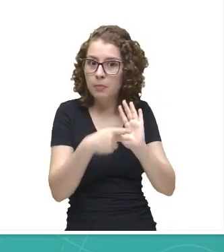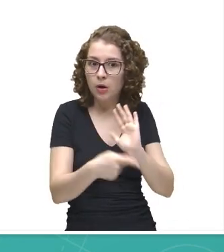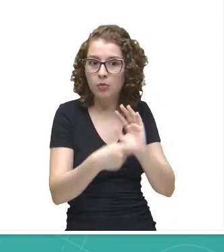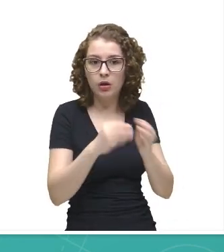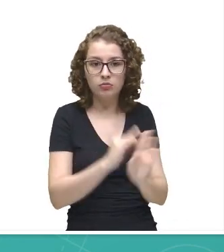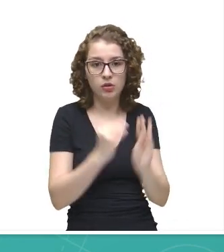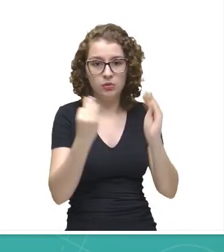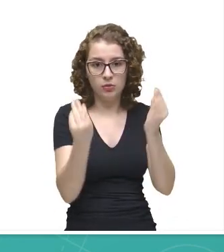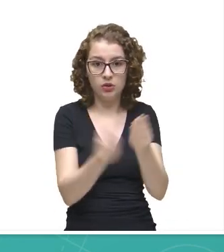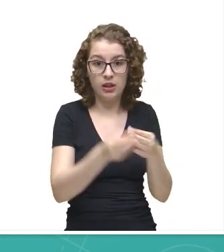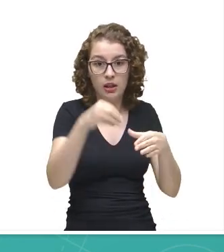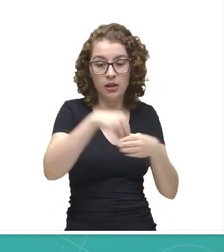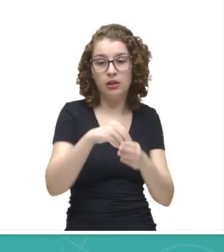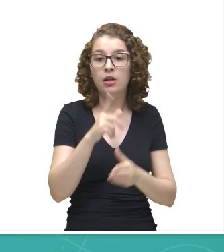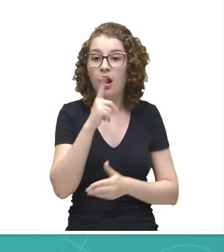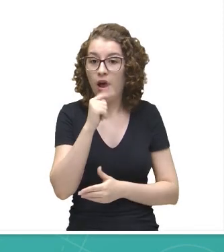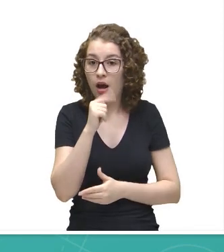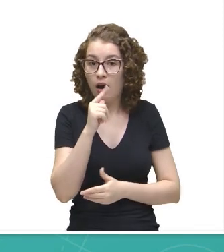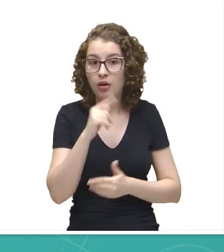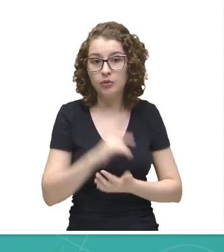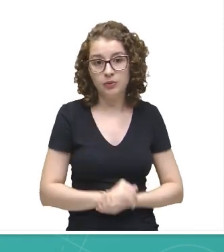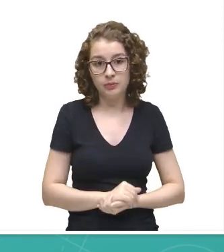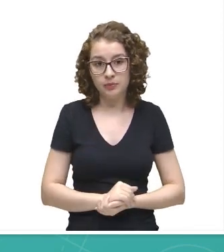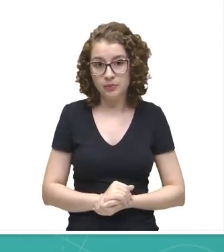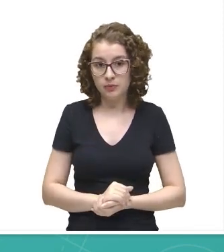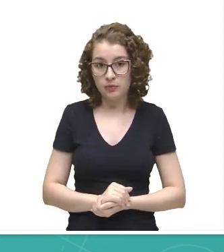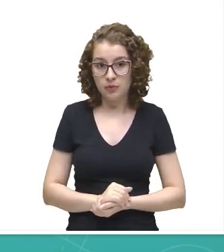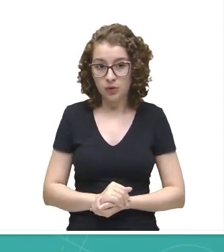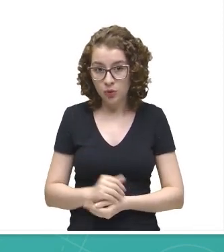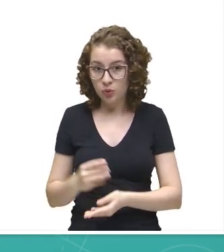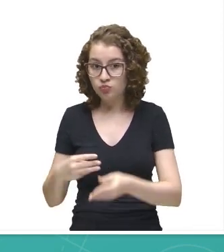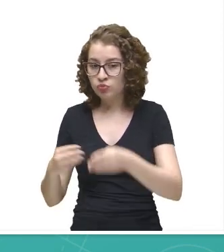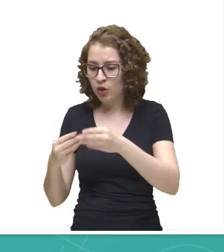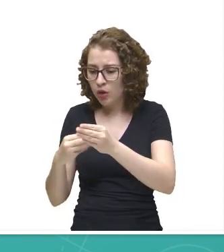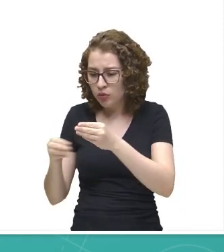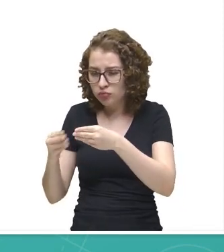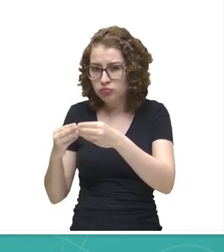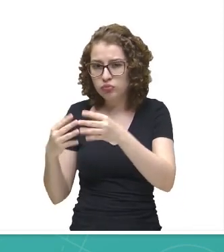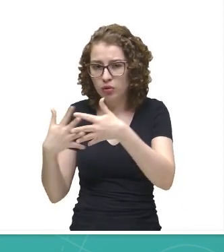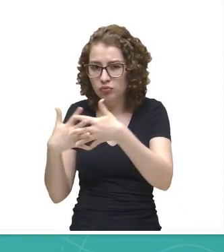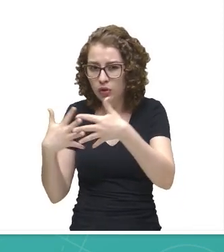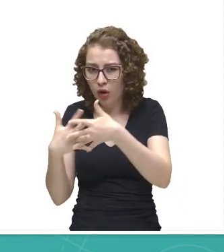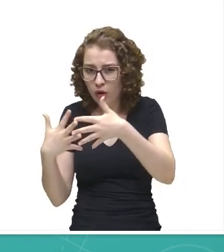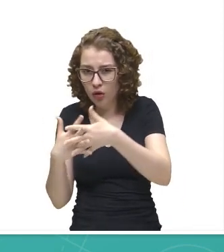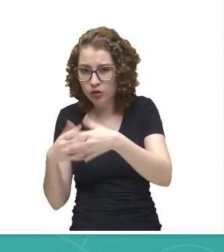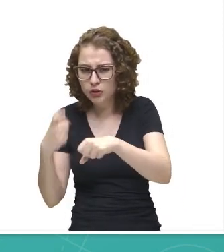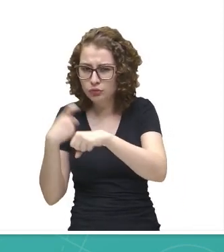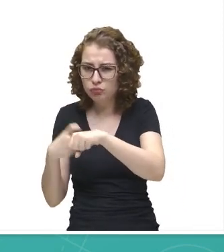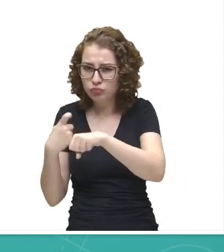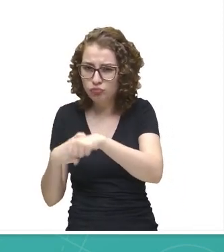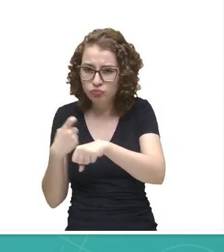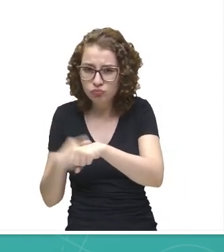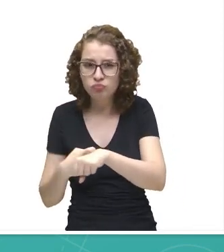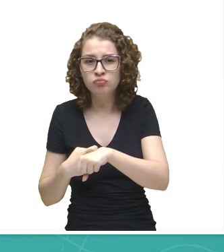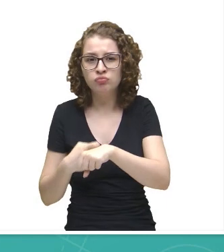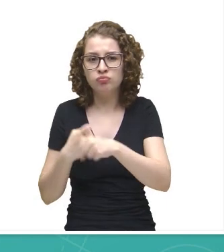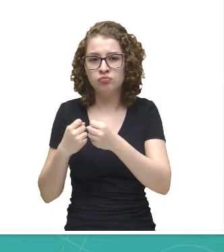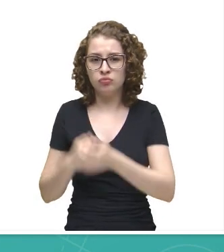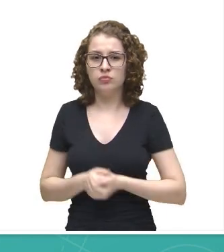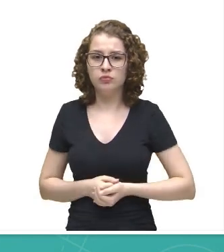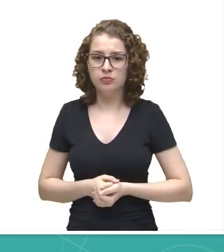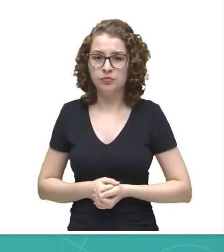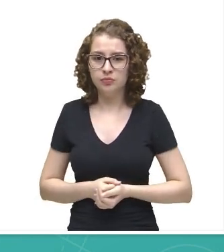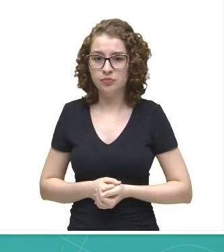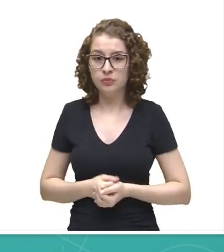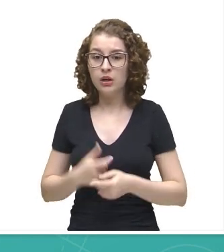fundamental amorfa. O tecido conjuntivo propriamente dito denso possui grande resistência a trações e